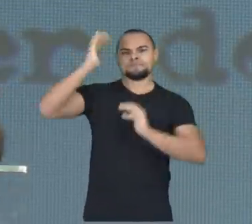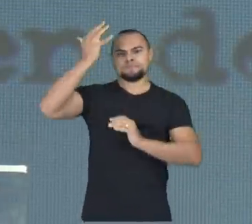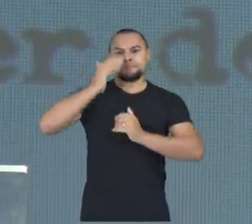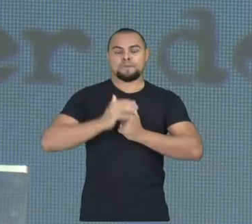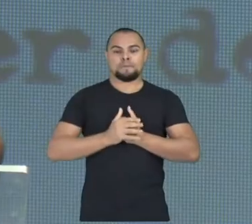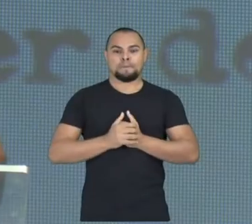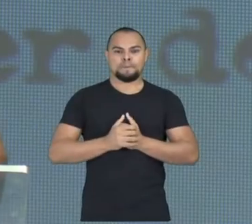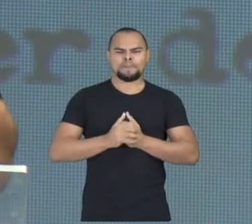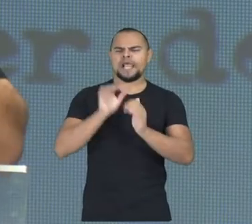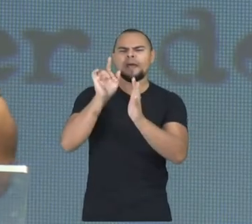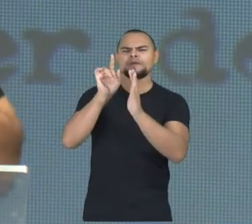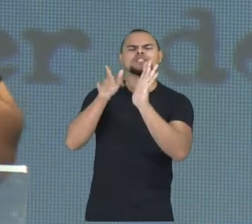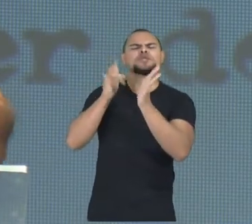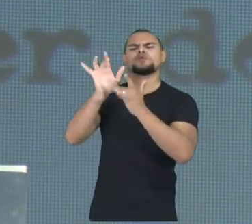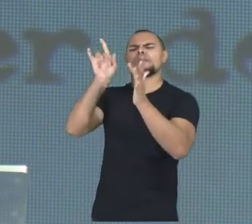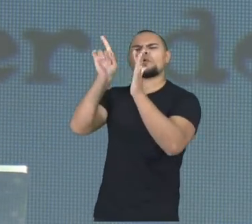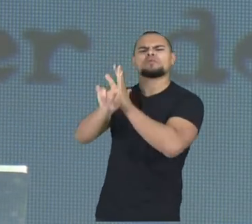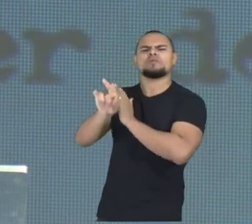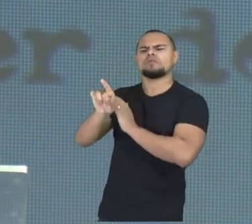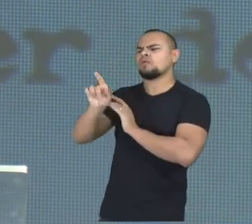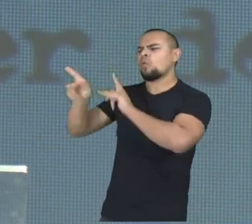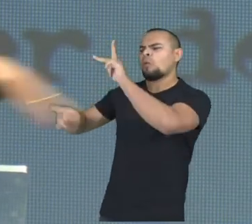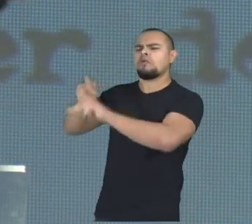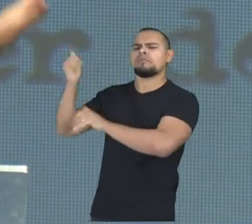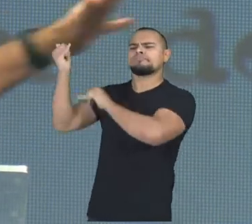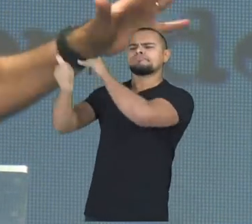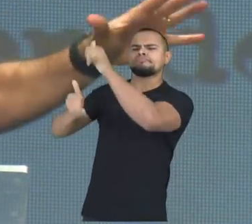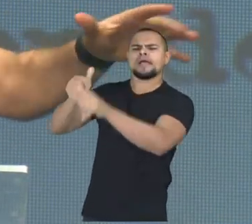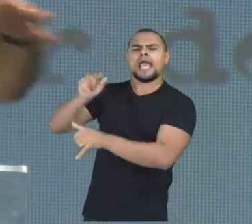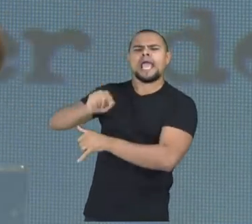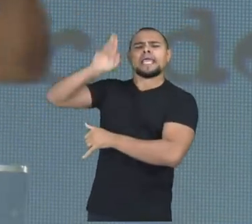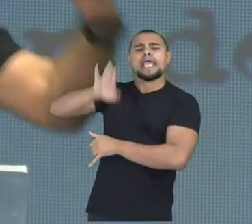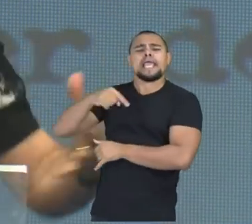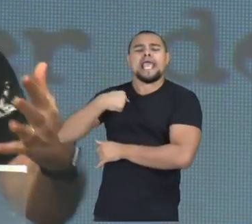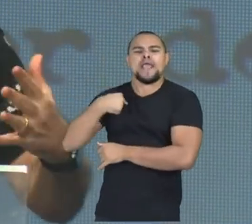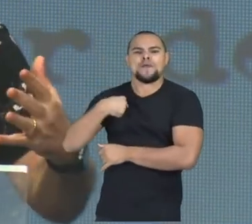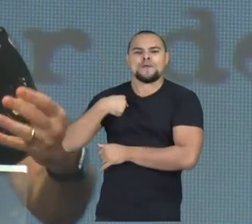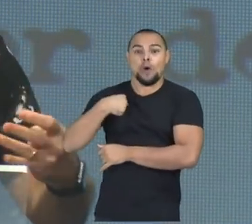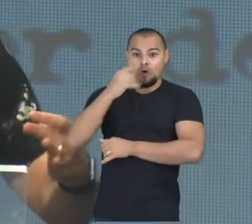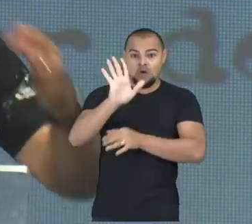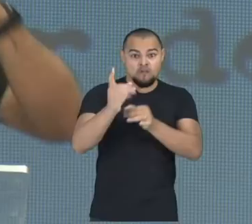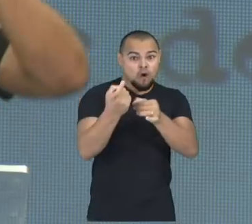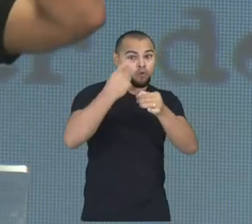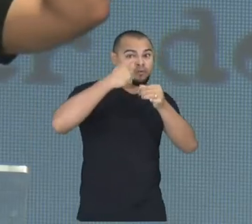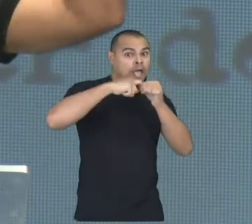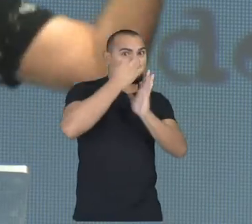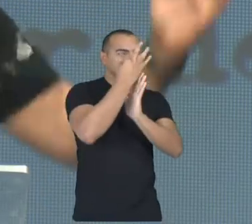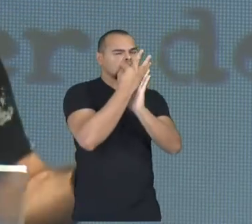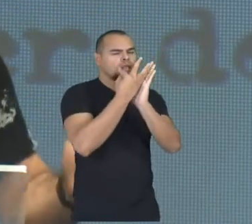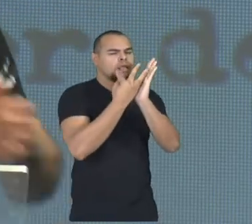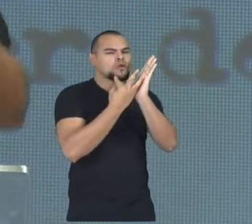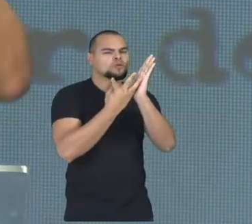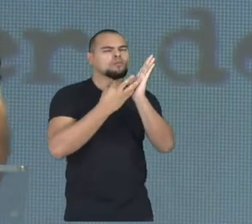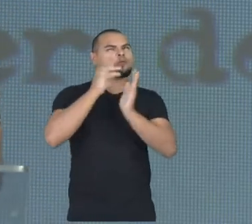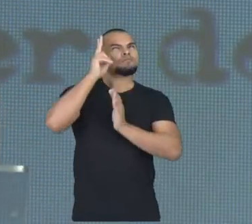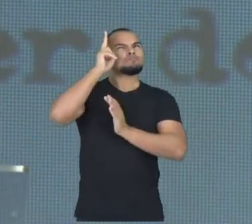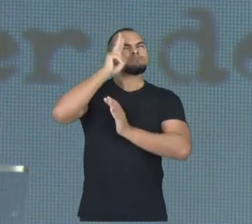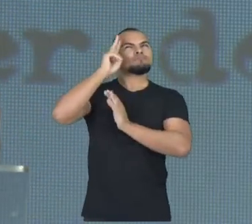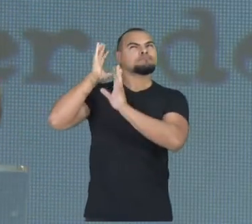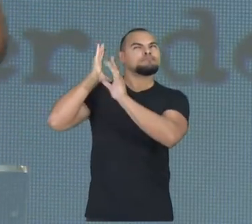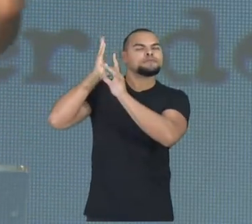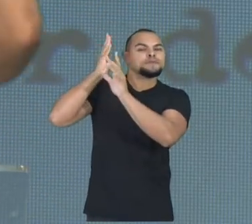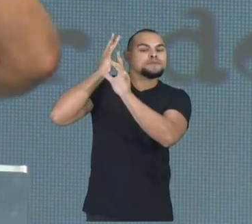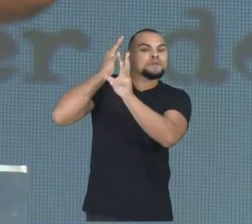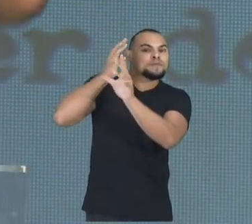e a pergunta era... Quem estão dizendo que eu sou? Então já imaginem, vamos voltar para a cena, vamos fazer uma viagem virtual